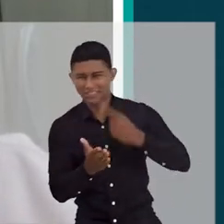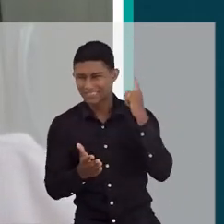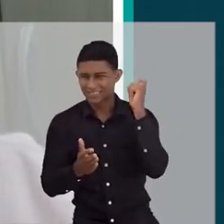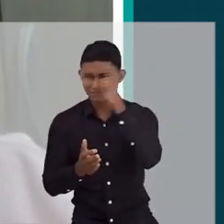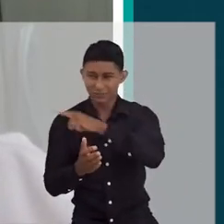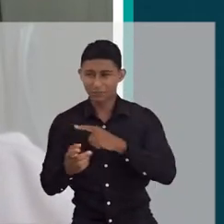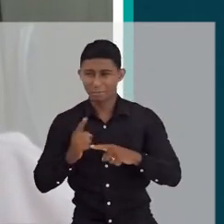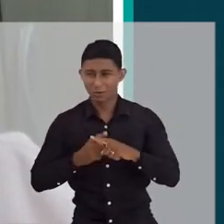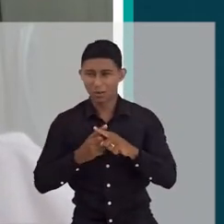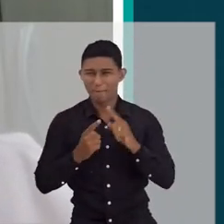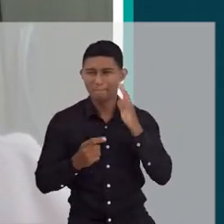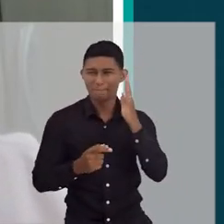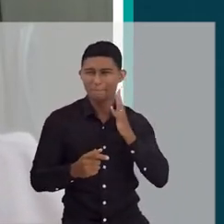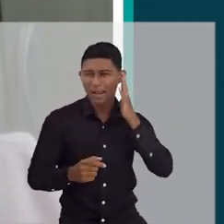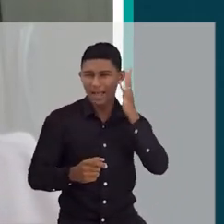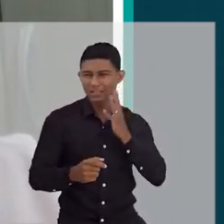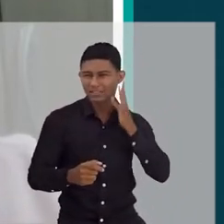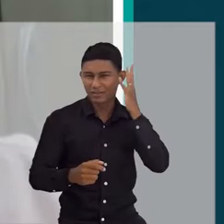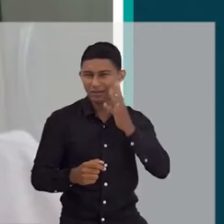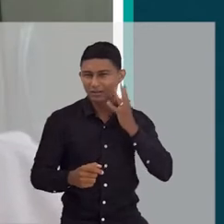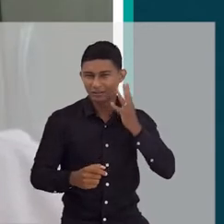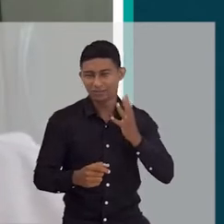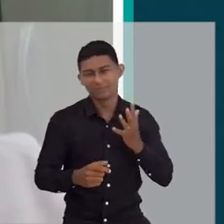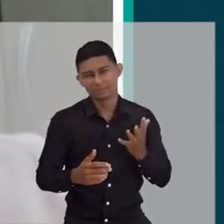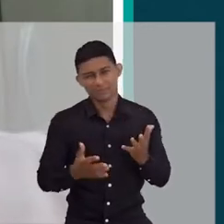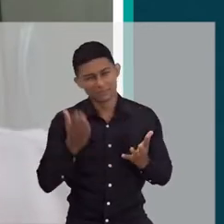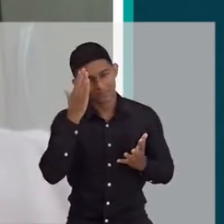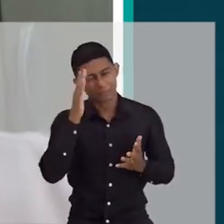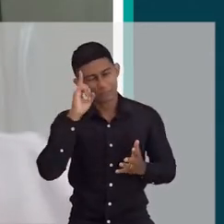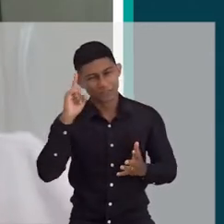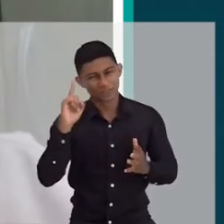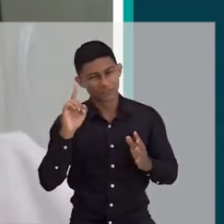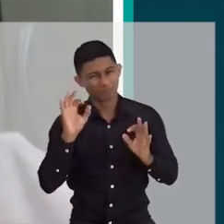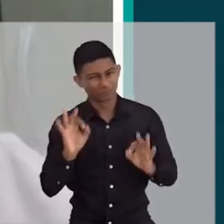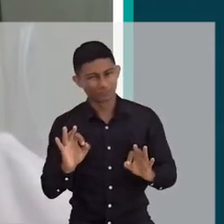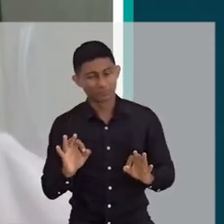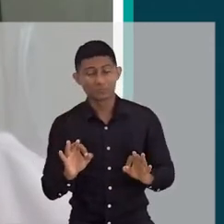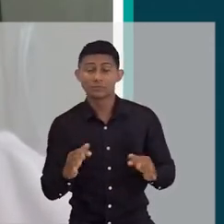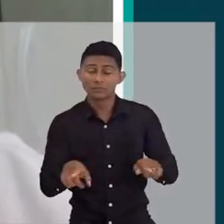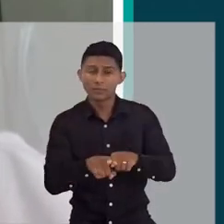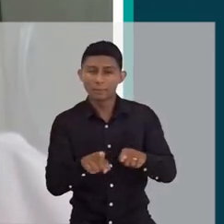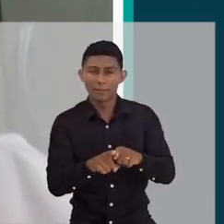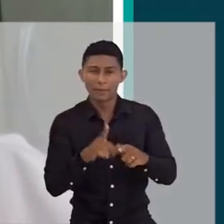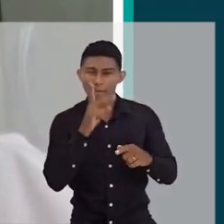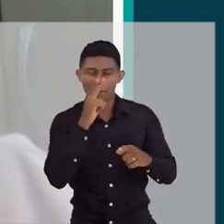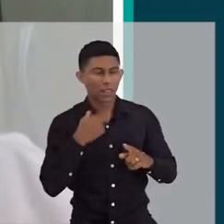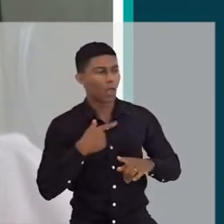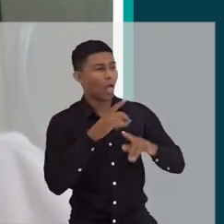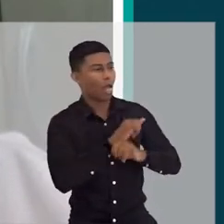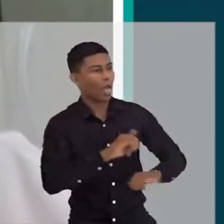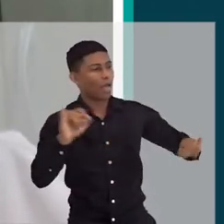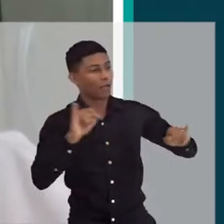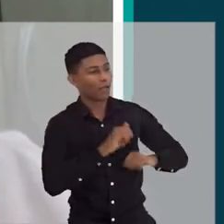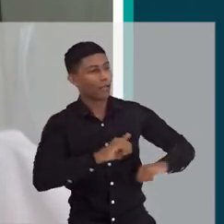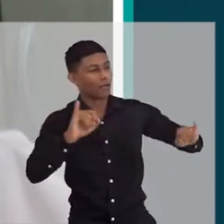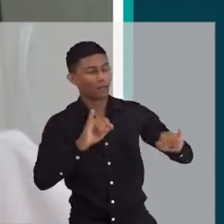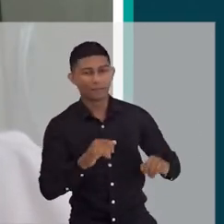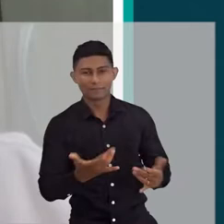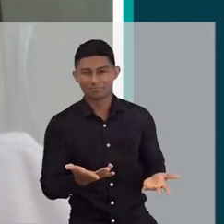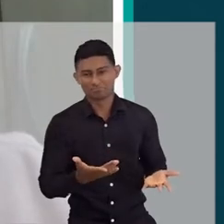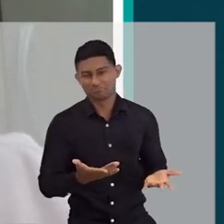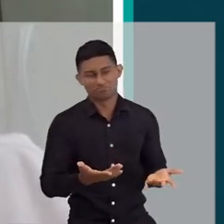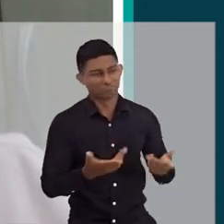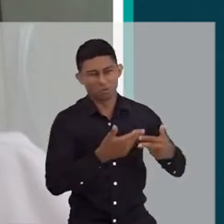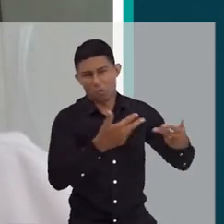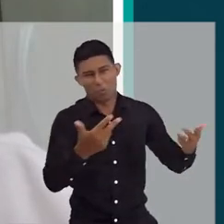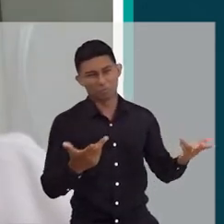né? Para a gente aparece muita palestra, mas em determinadas datas, né? Publi, assim, eu faço muito pouco, né? Às vezes, né, já fiz algumas